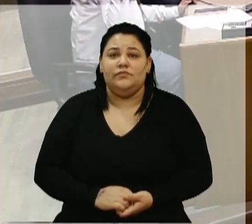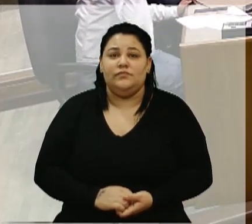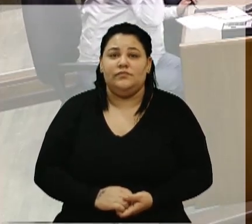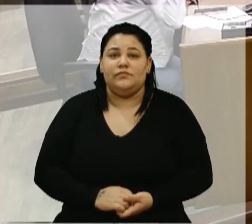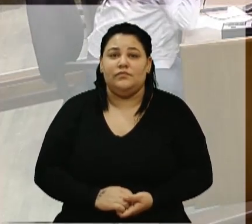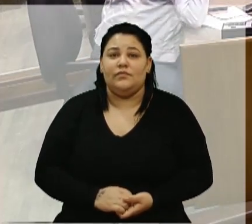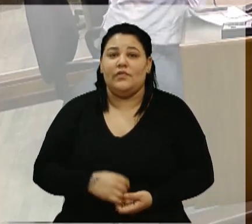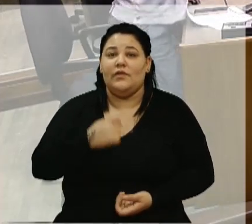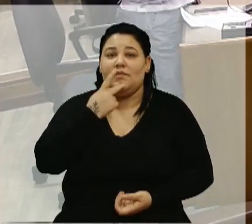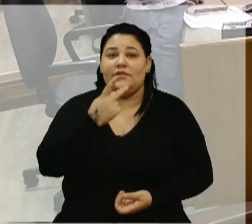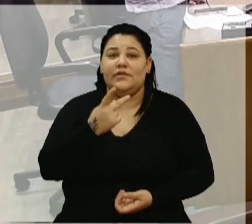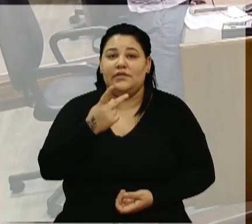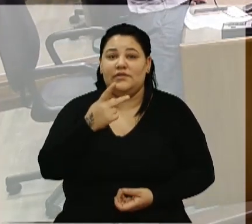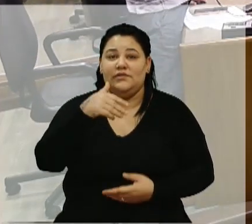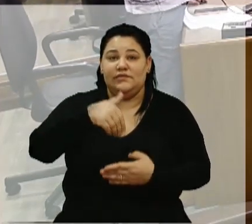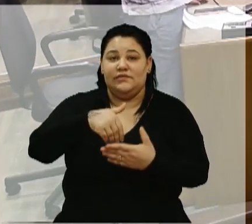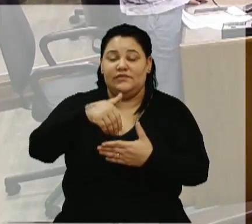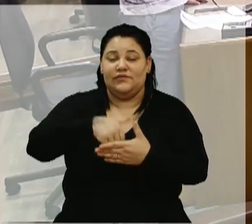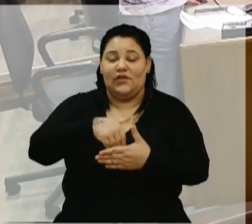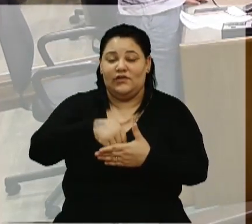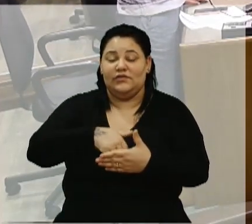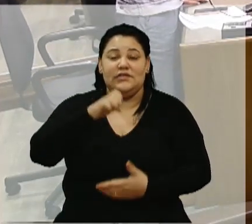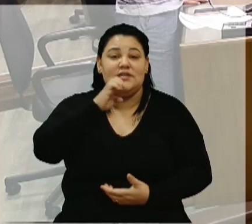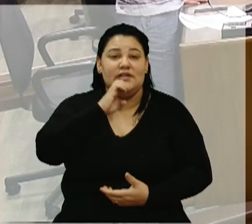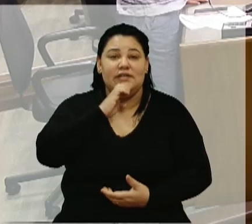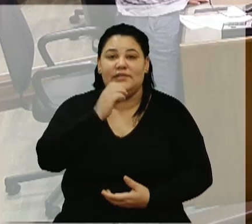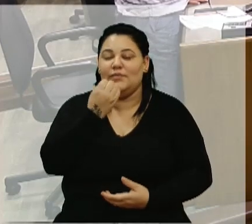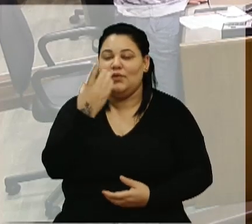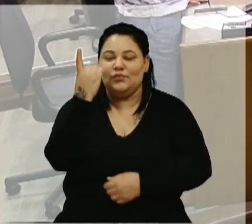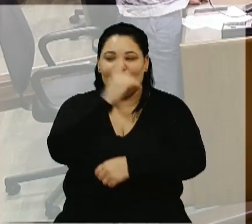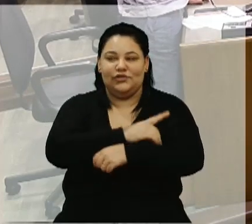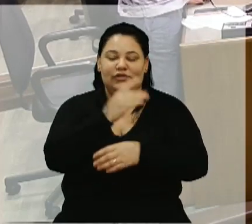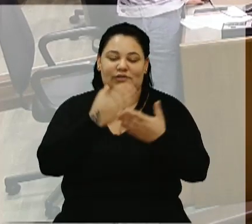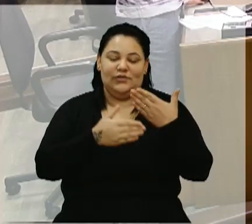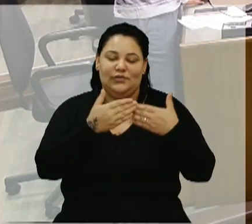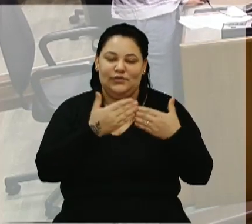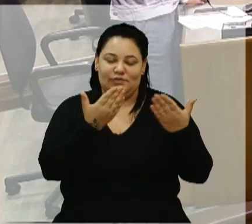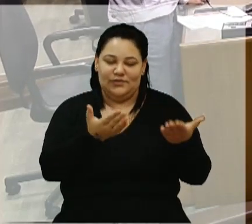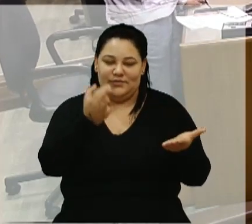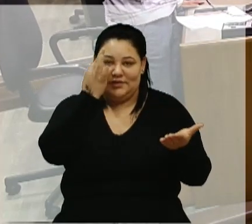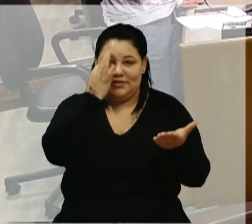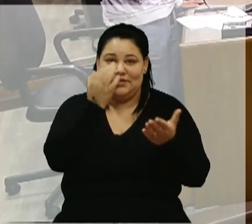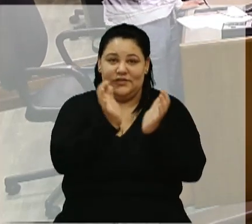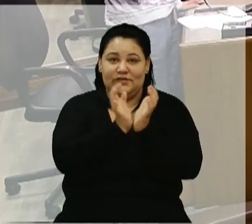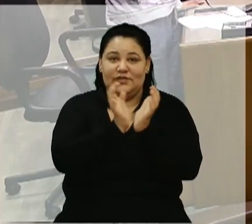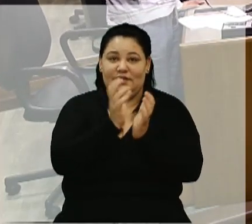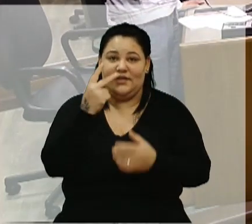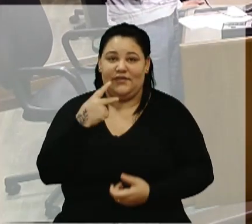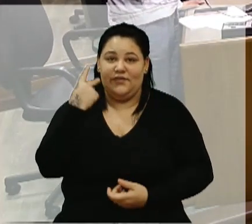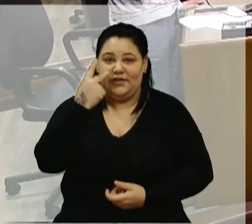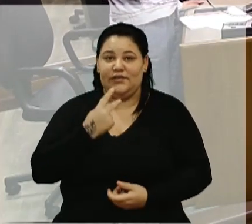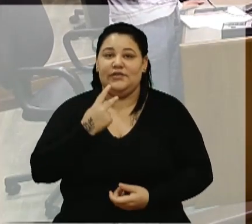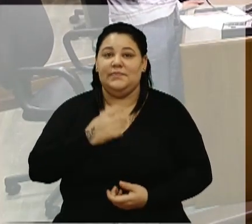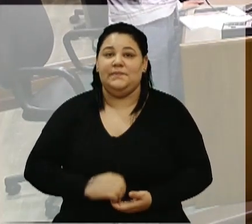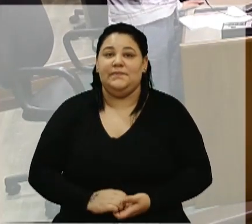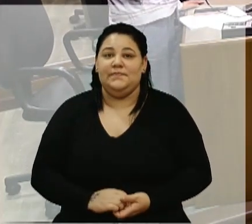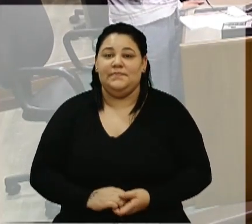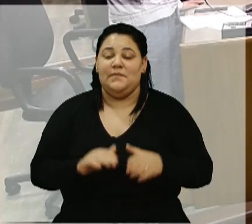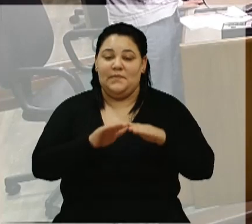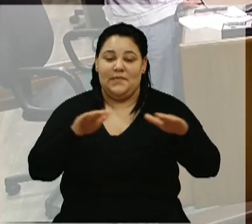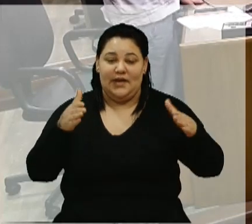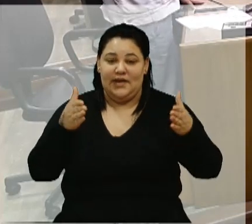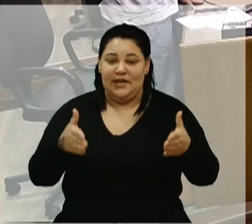Para declarar voto, vereadora Estela Balardim. Bom dia a todas e a todos, colegas vereadores, vereadoras,